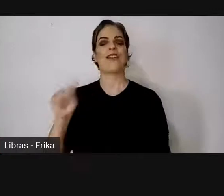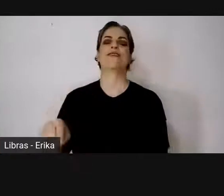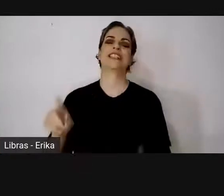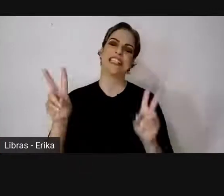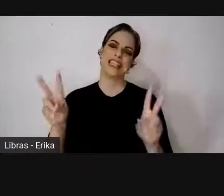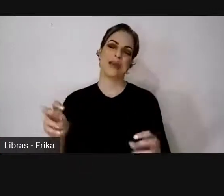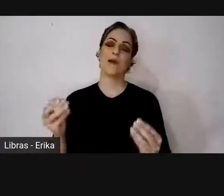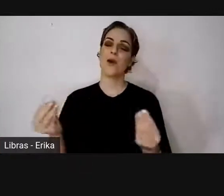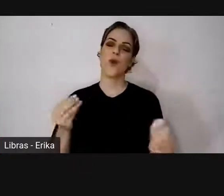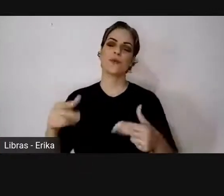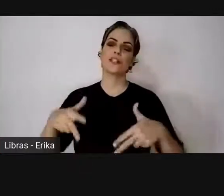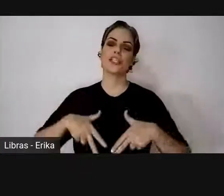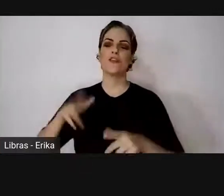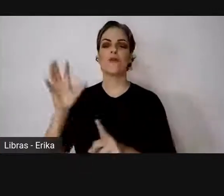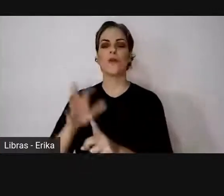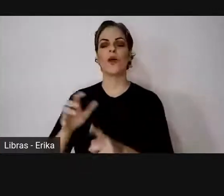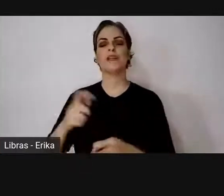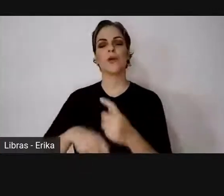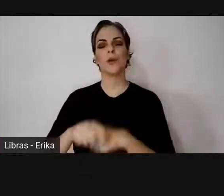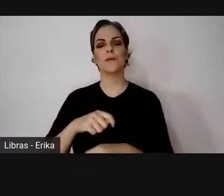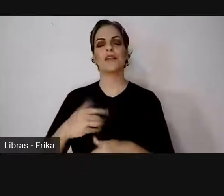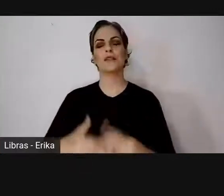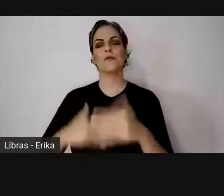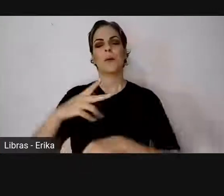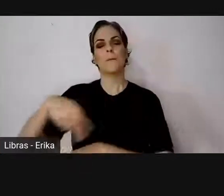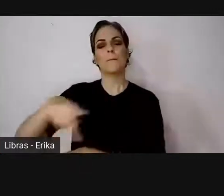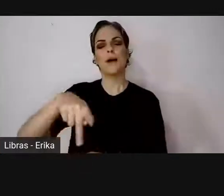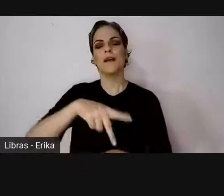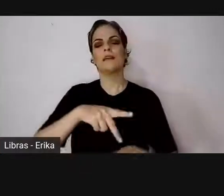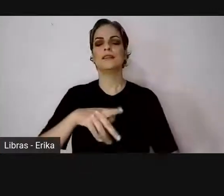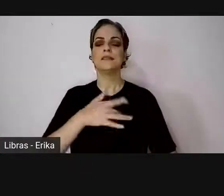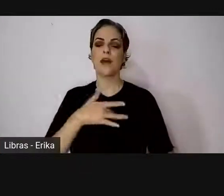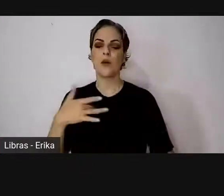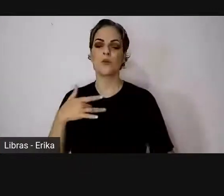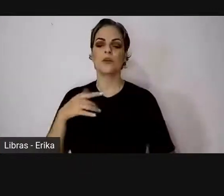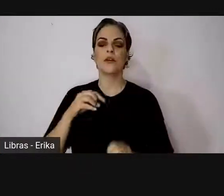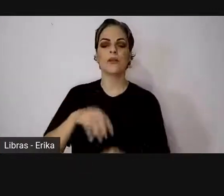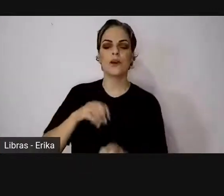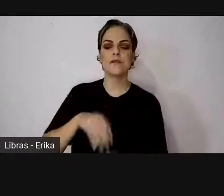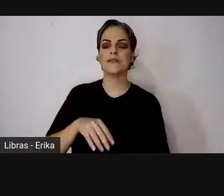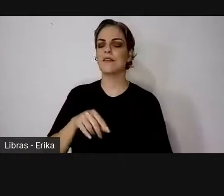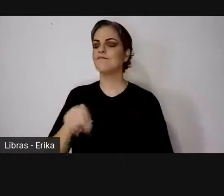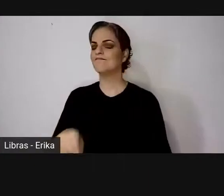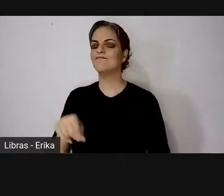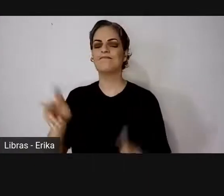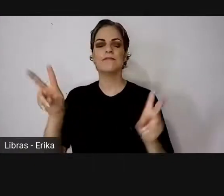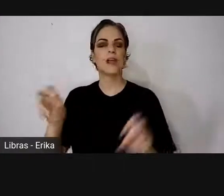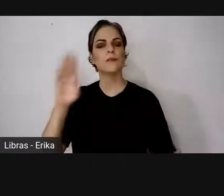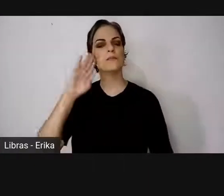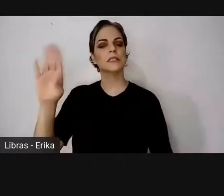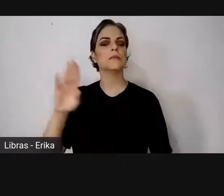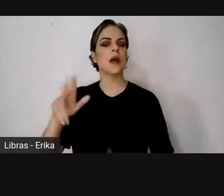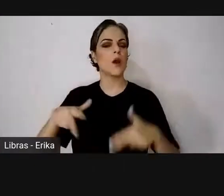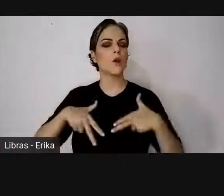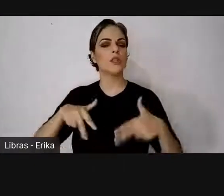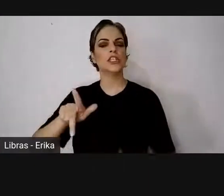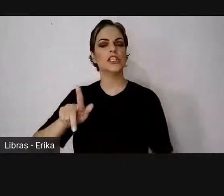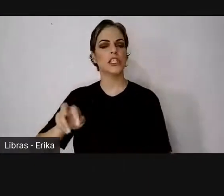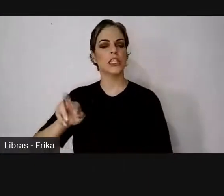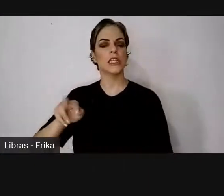economia, no desenvolvimento dos países, na saúde, na educação. Então, foi a temática de gênero que foi o centro desse